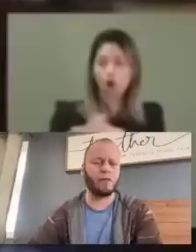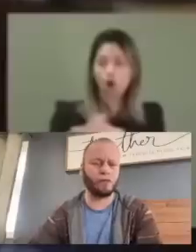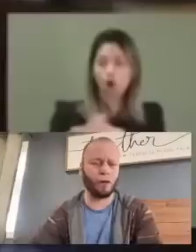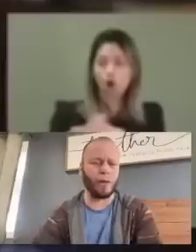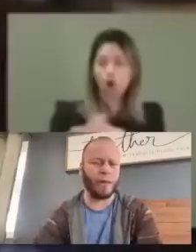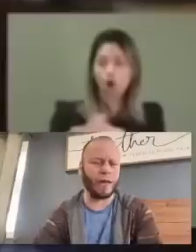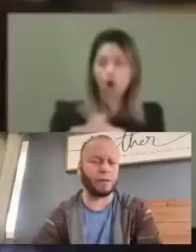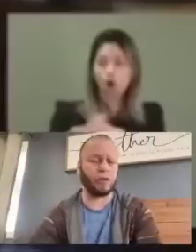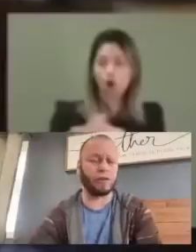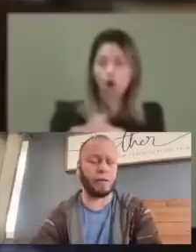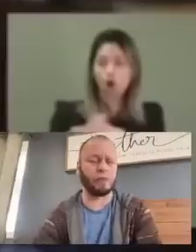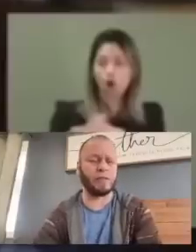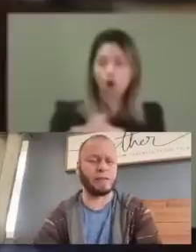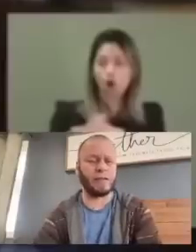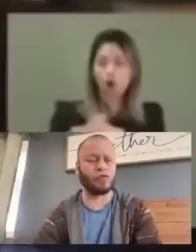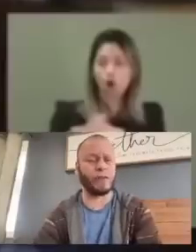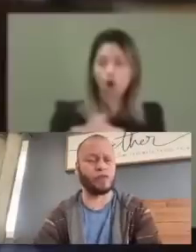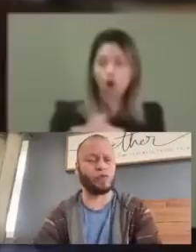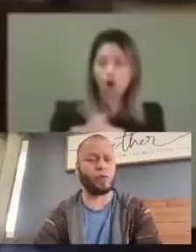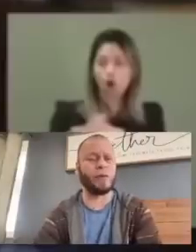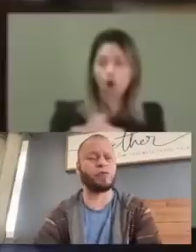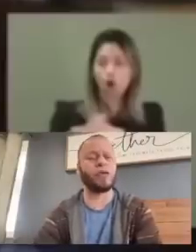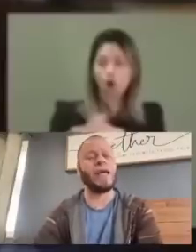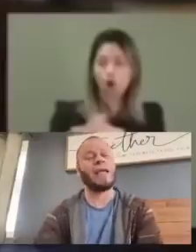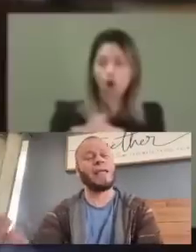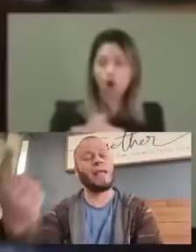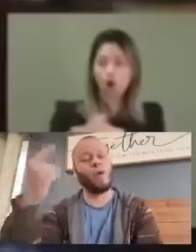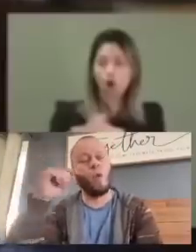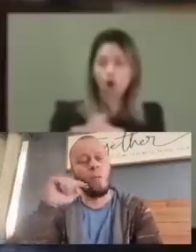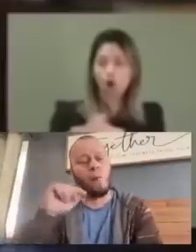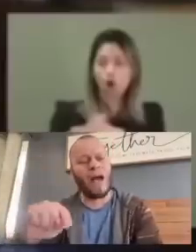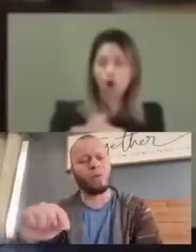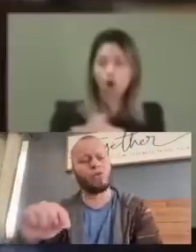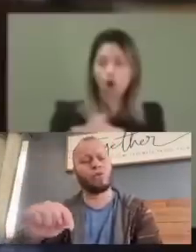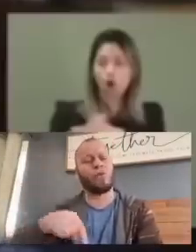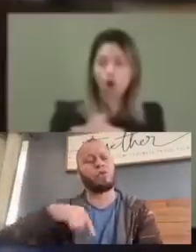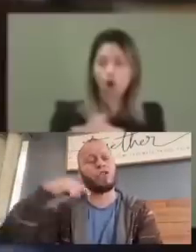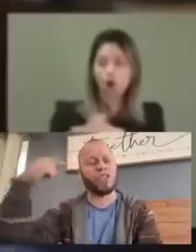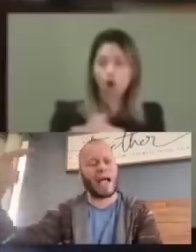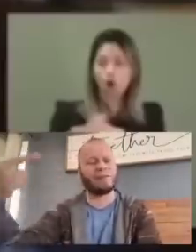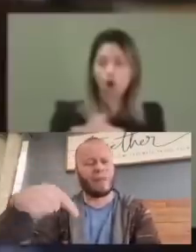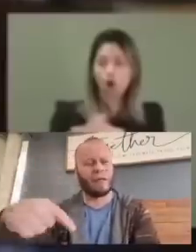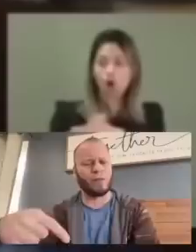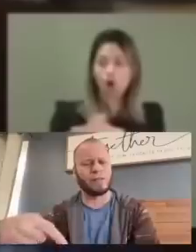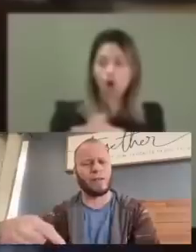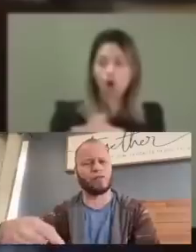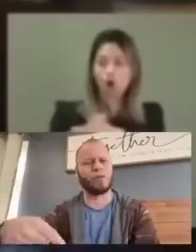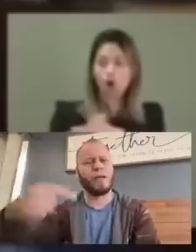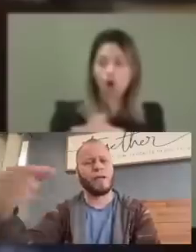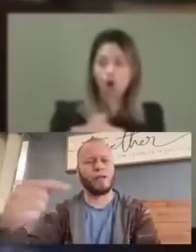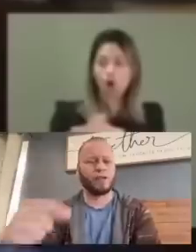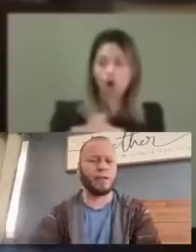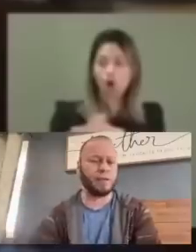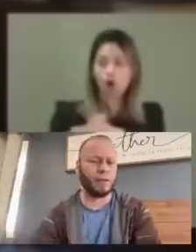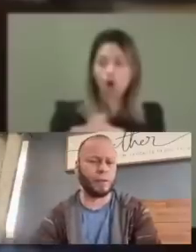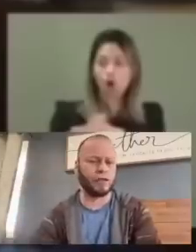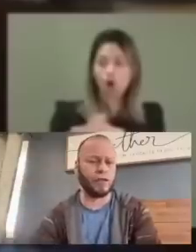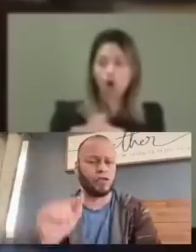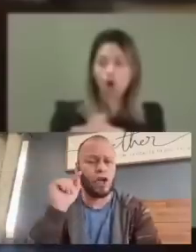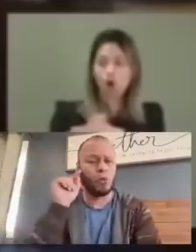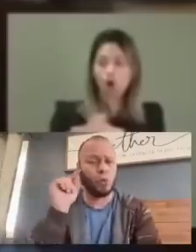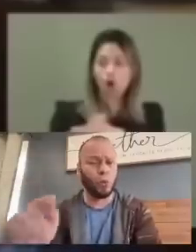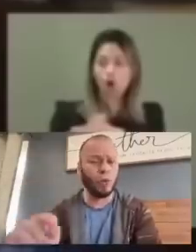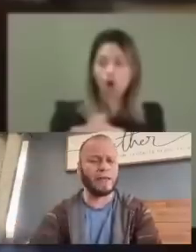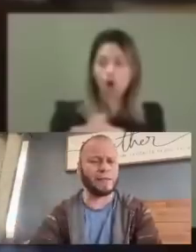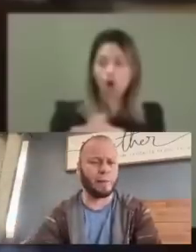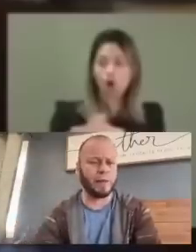cpmi for aberta nós teremos acesso a esses documentos que o Marcos do Val já tem um acesso e está dizendo para